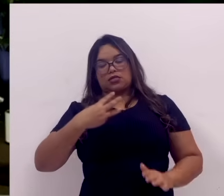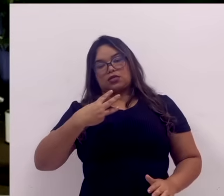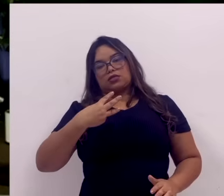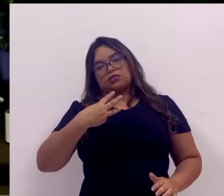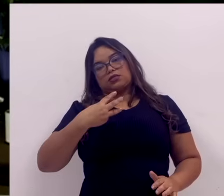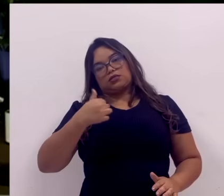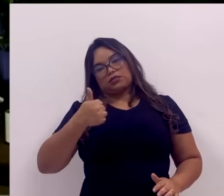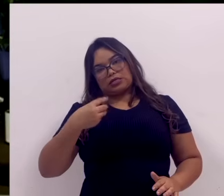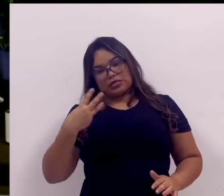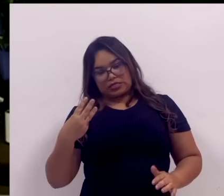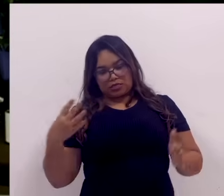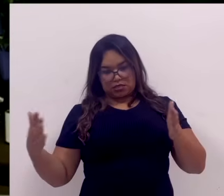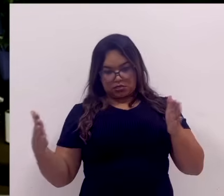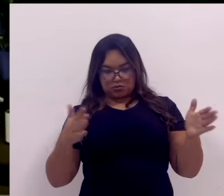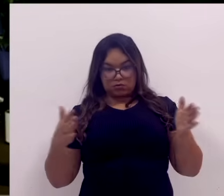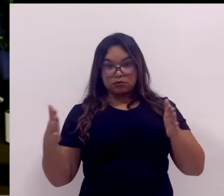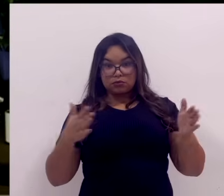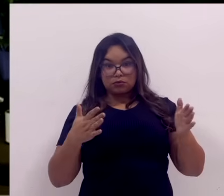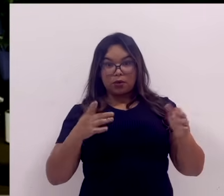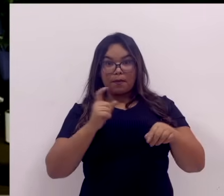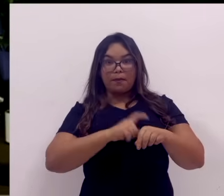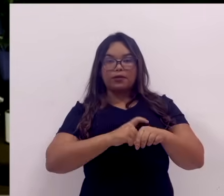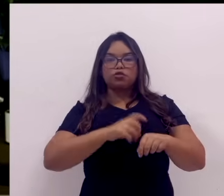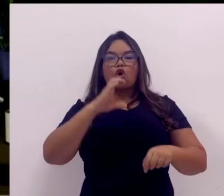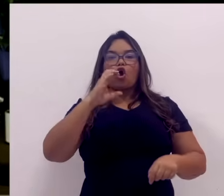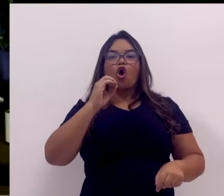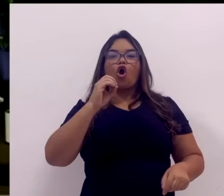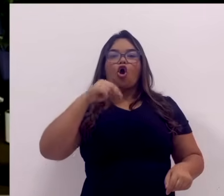tornou a religião oficial do império.